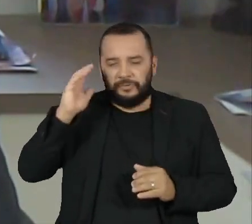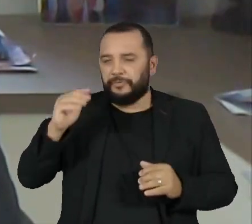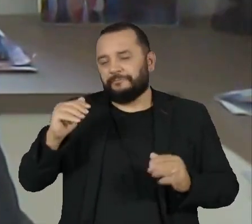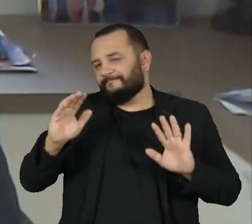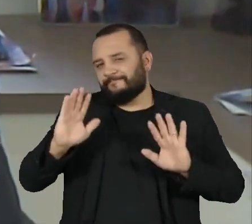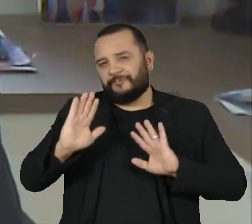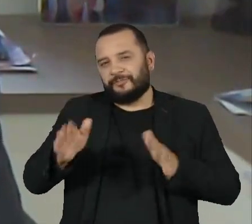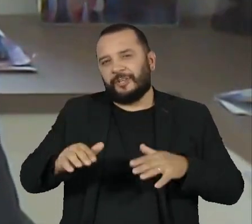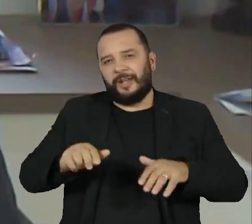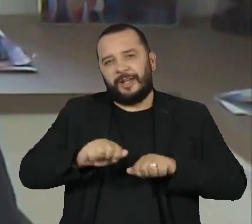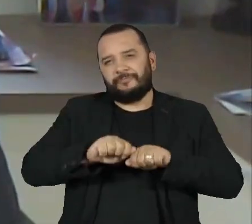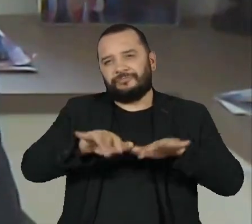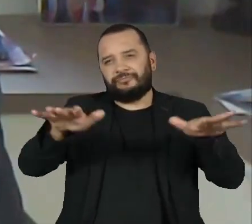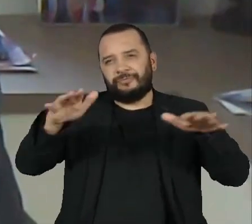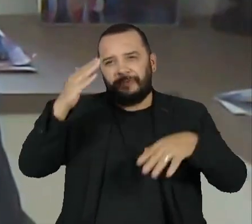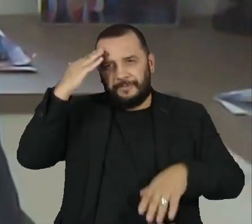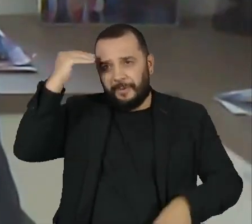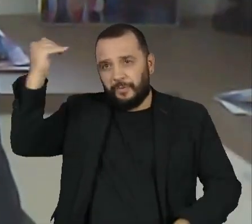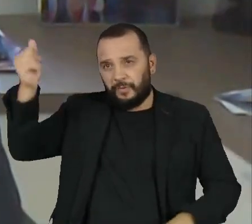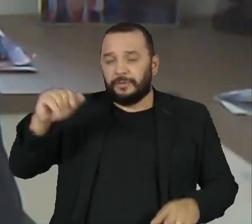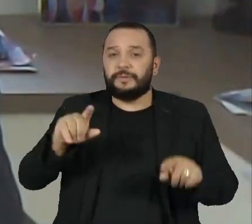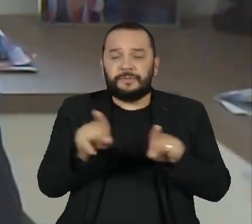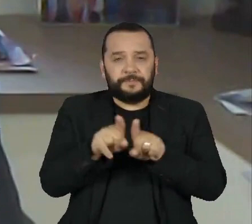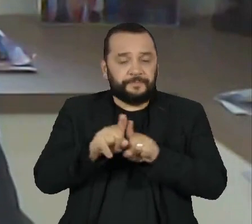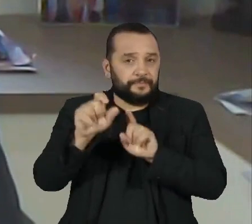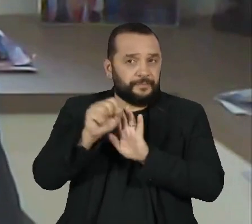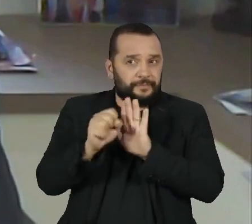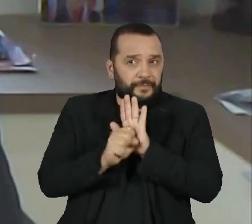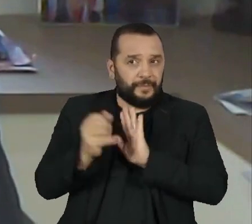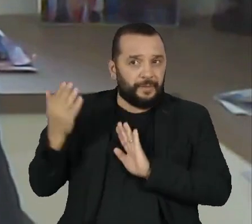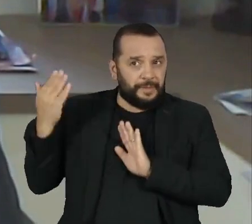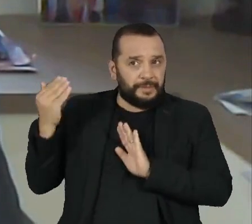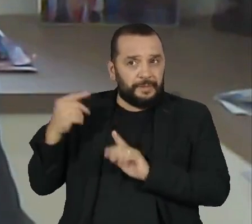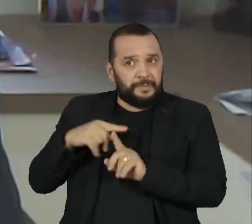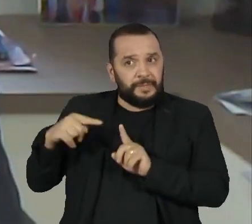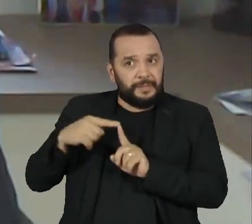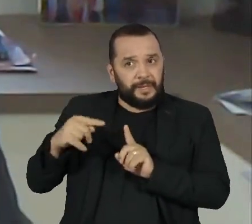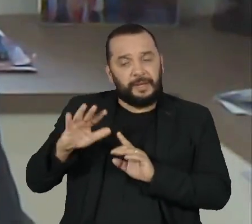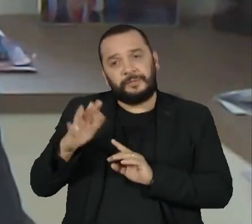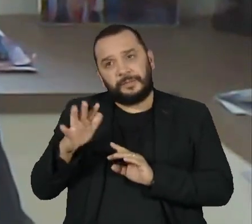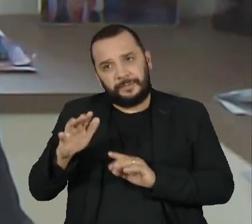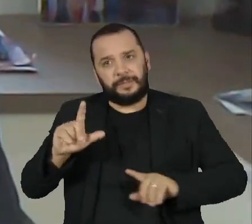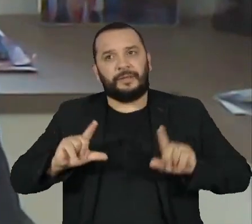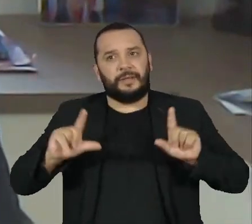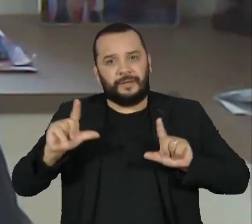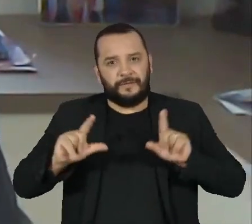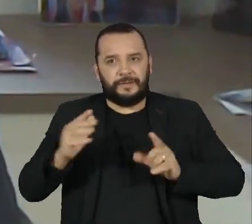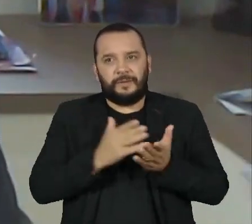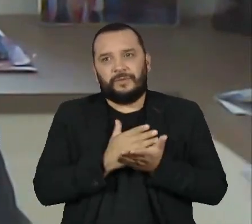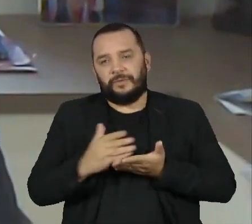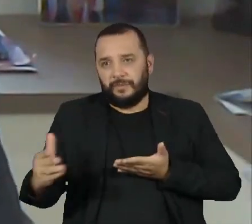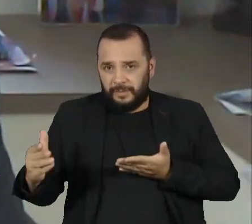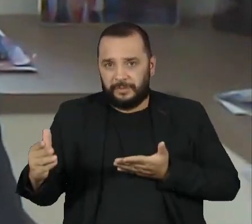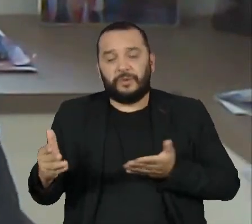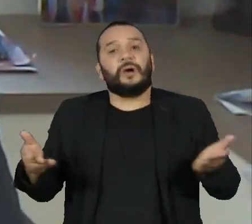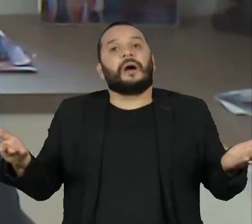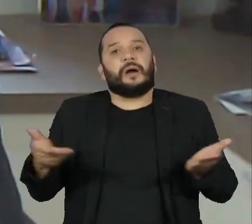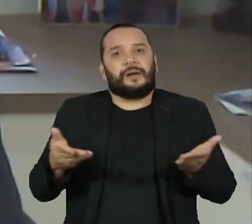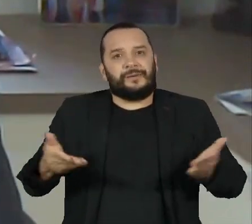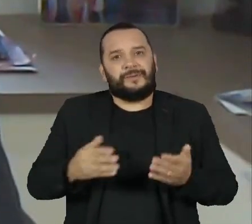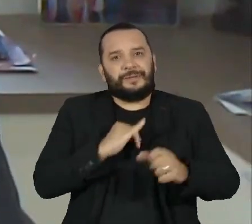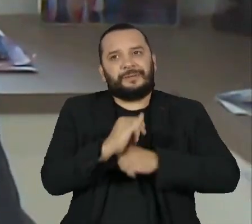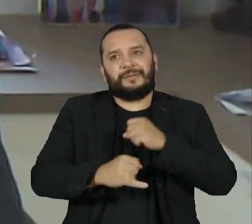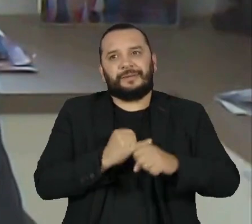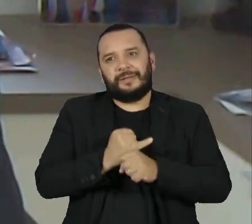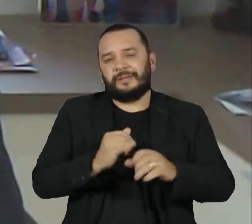século passado. Depois veio, na metade do século passado para diante, a televisão, né? E agora o debate público se desloca para a internet